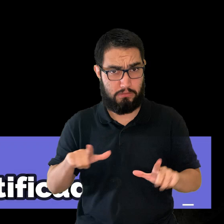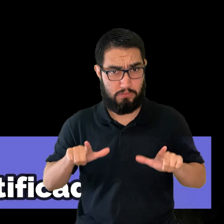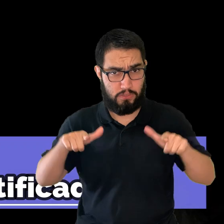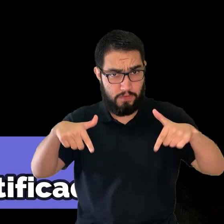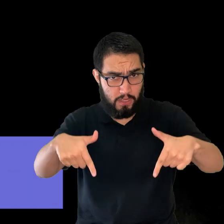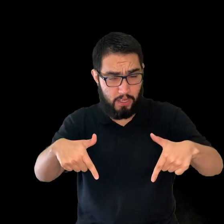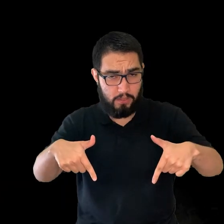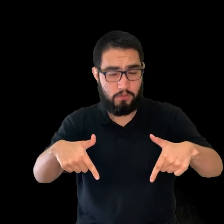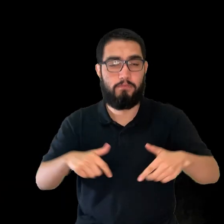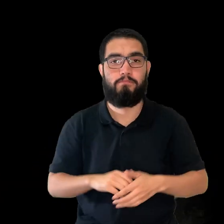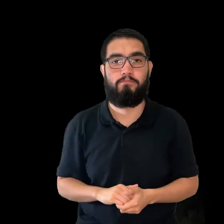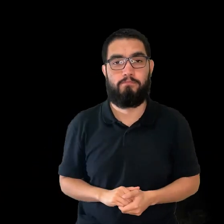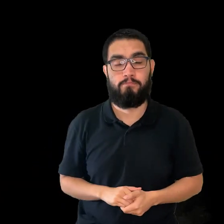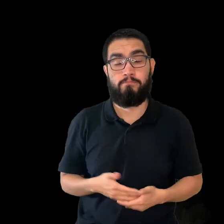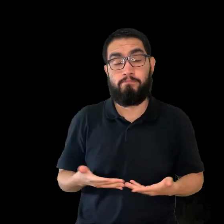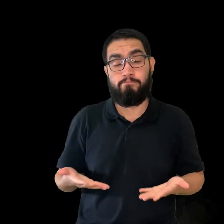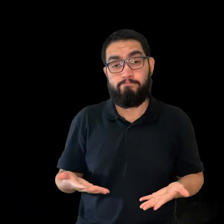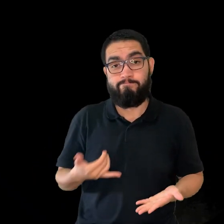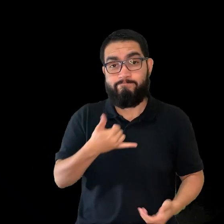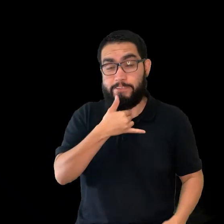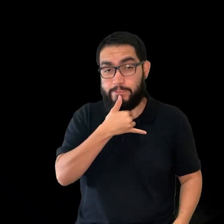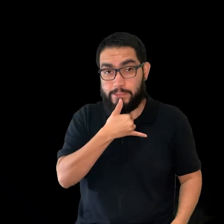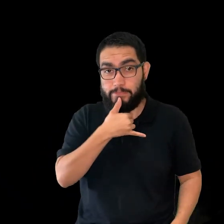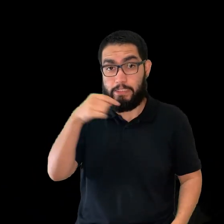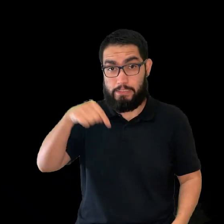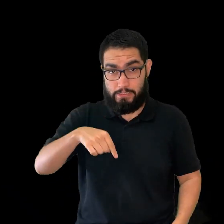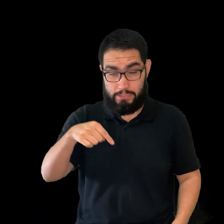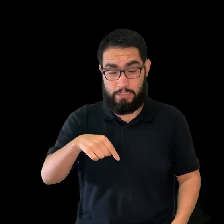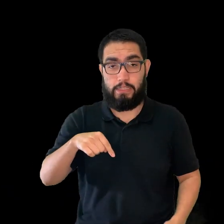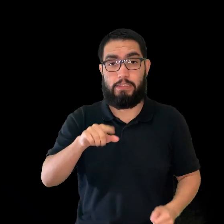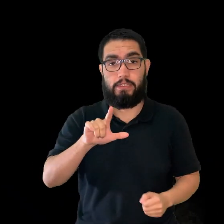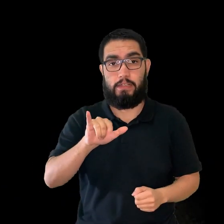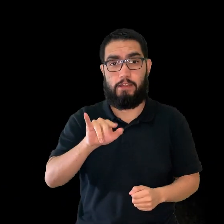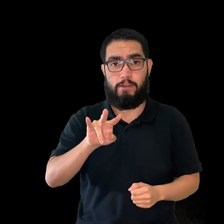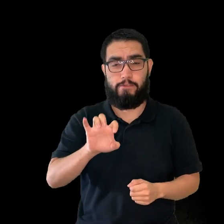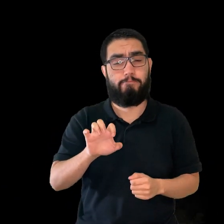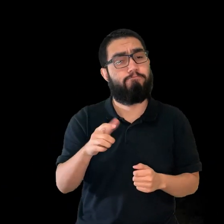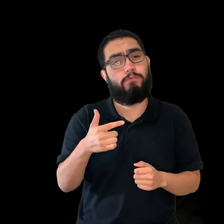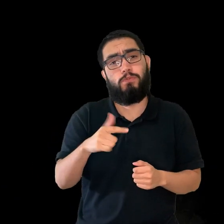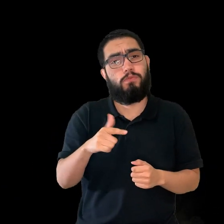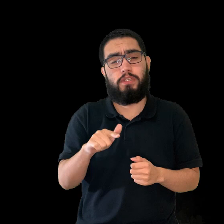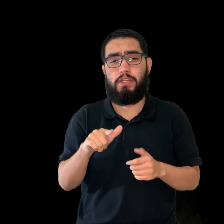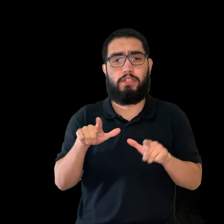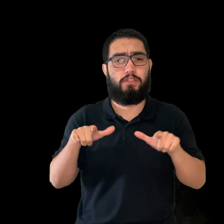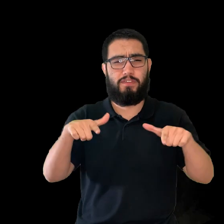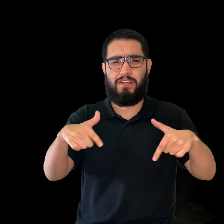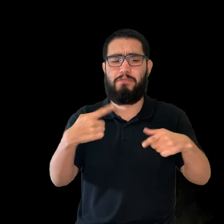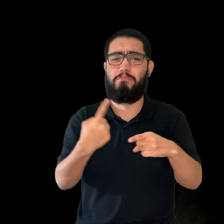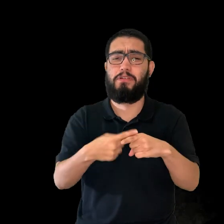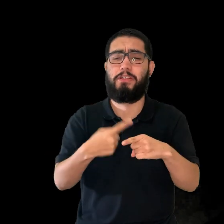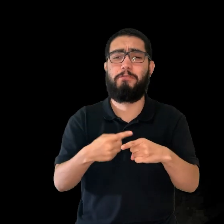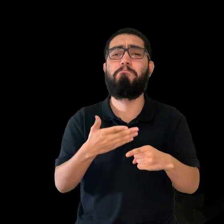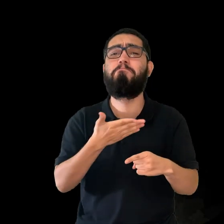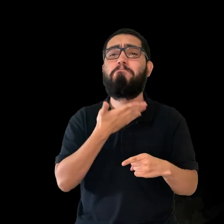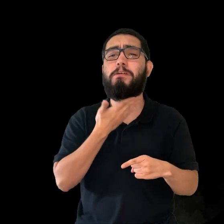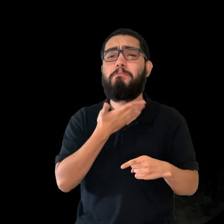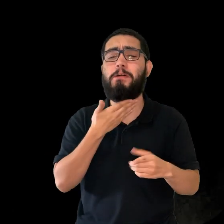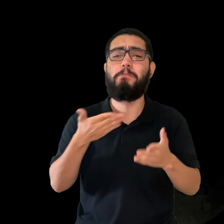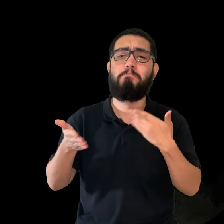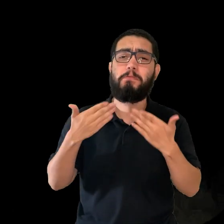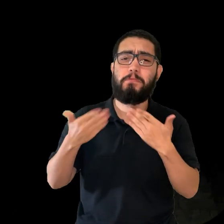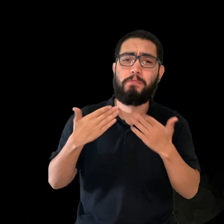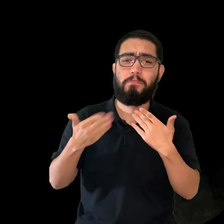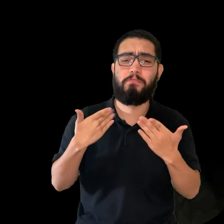certificado? Jackson, infelizmente, para essa live nós não fizemos certificado porque era um bate-papo, nós